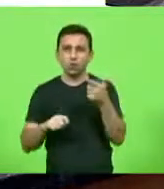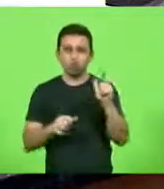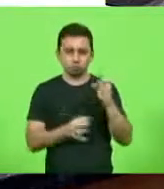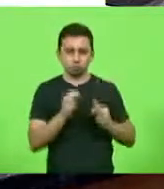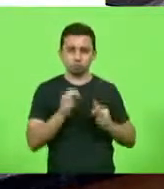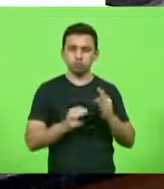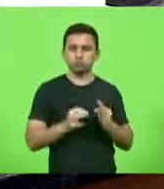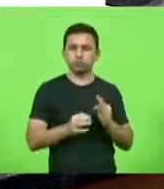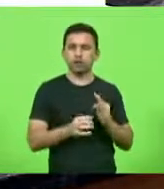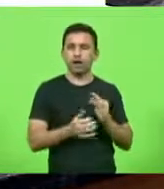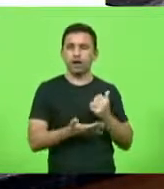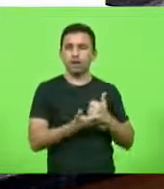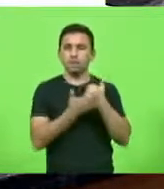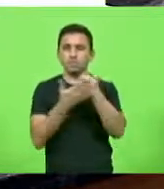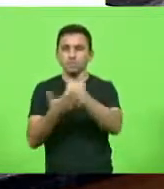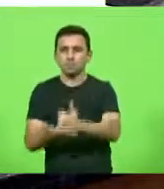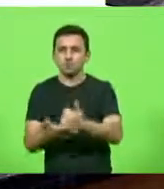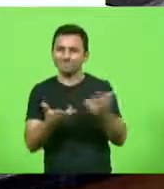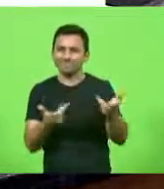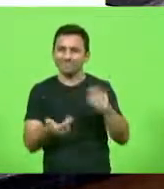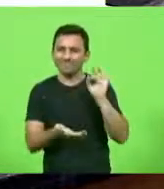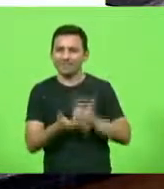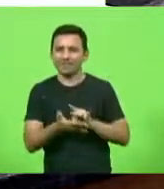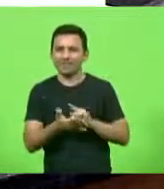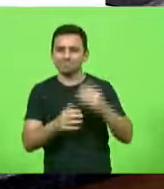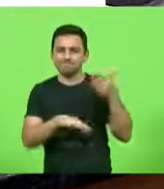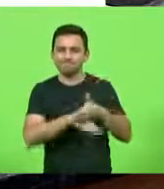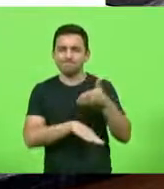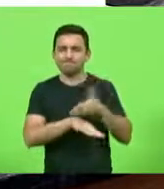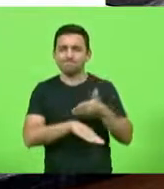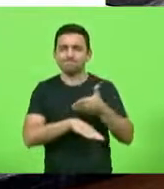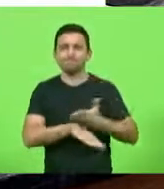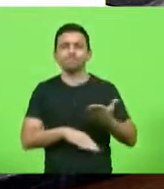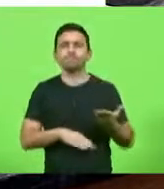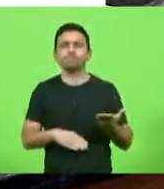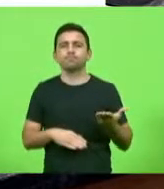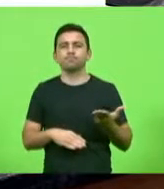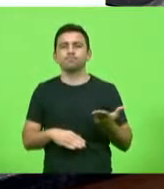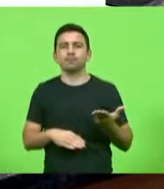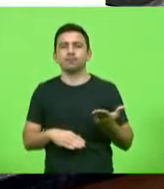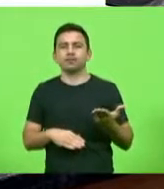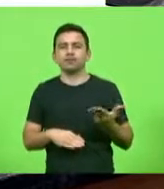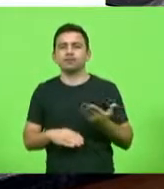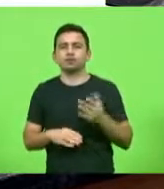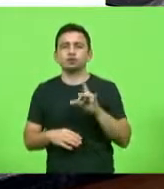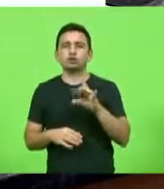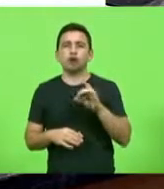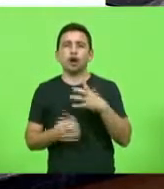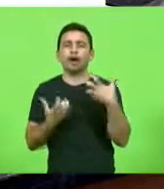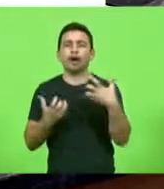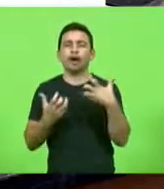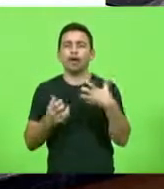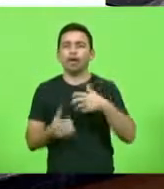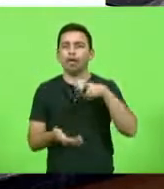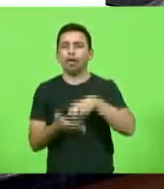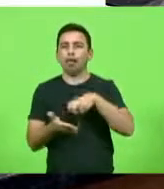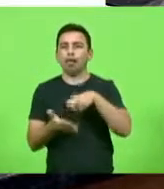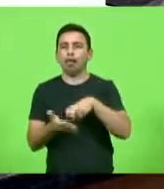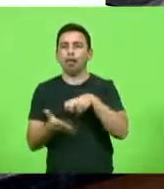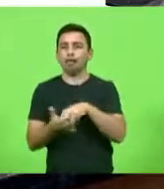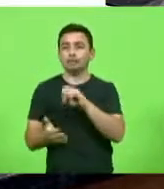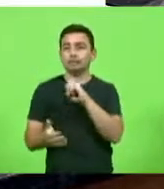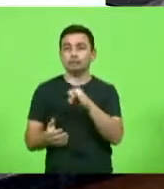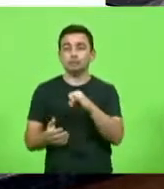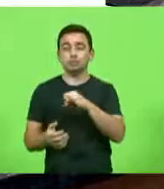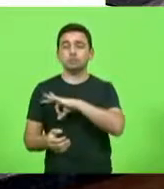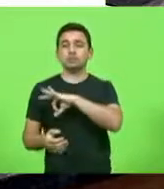jurídica eficiente e participativa, não aquela que tem só um caráter punitivo de punir os excessos de um